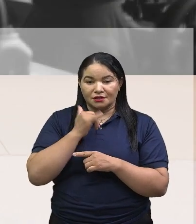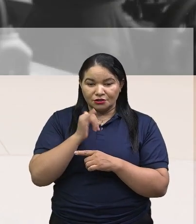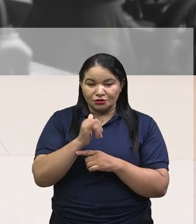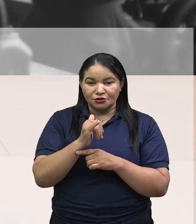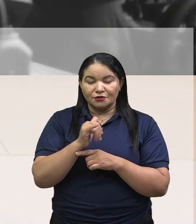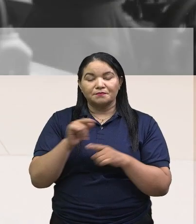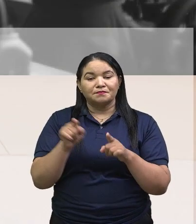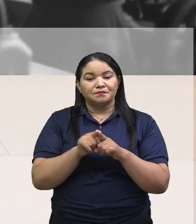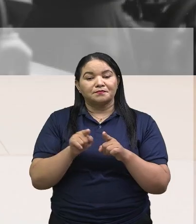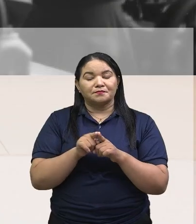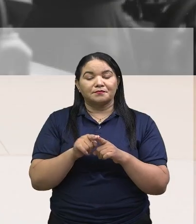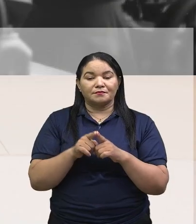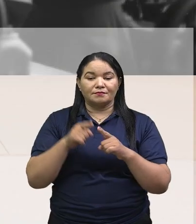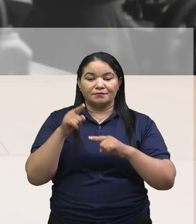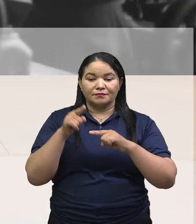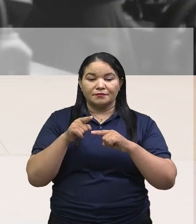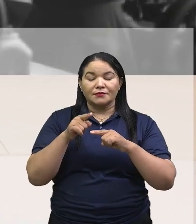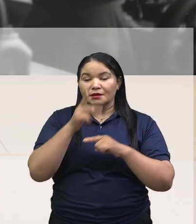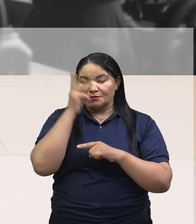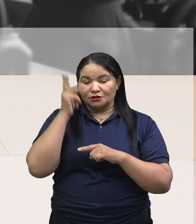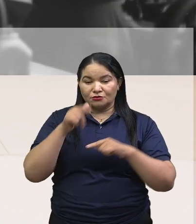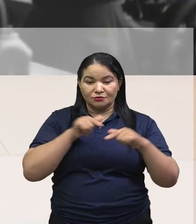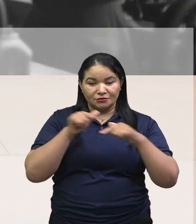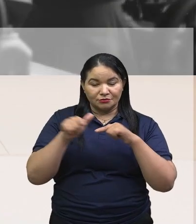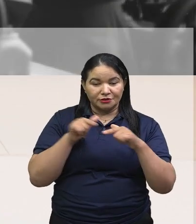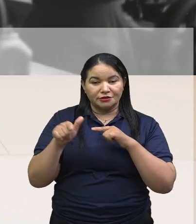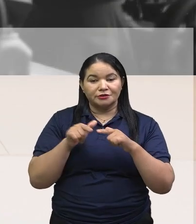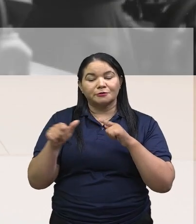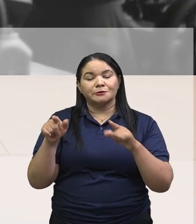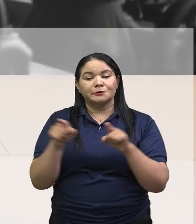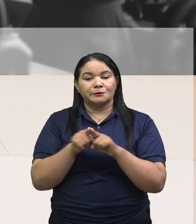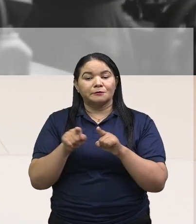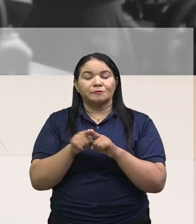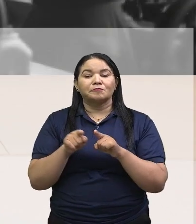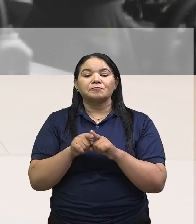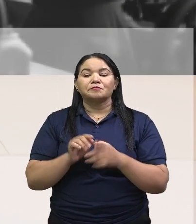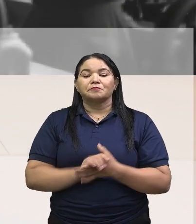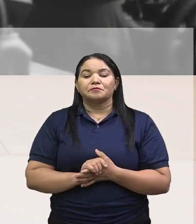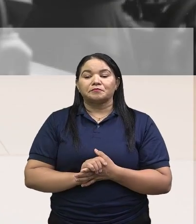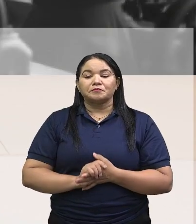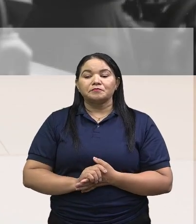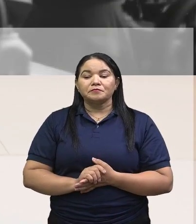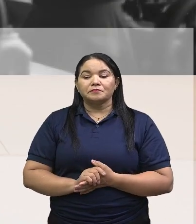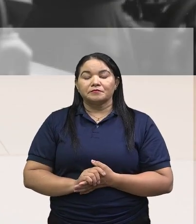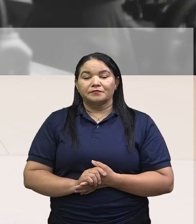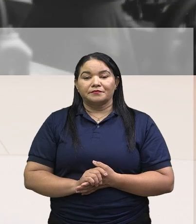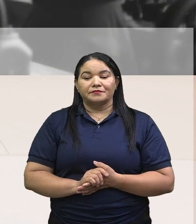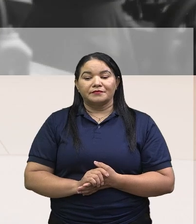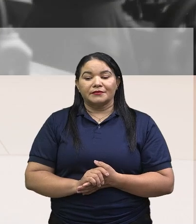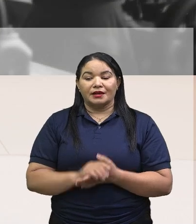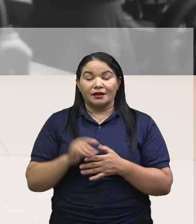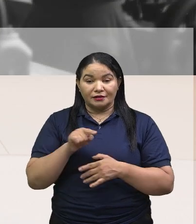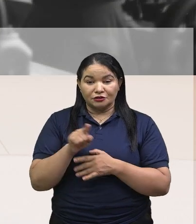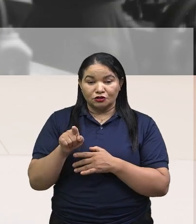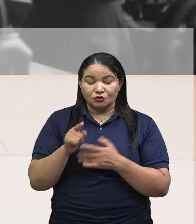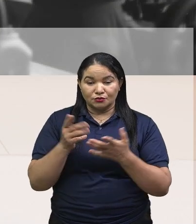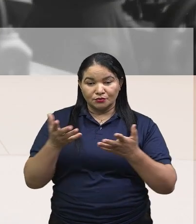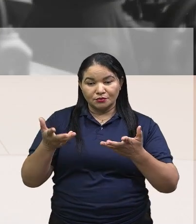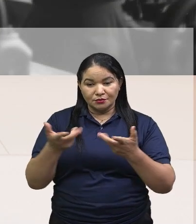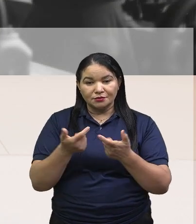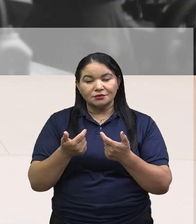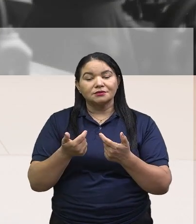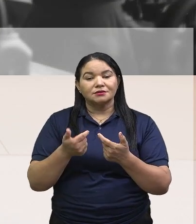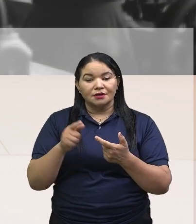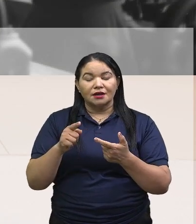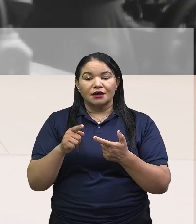como os operários. Os operários eles já apresentavam mais especialidades. Então